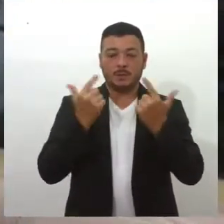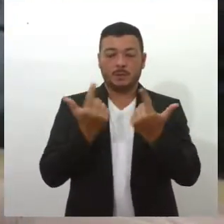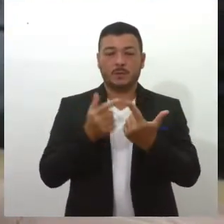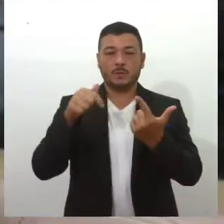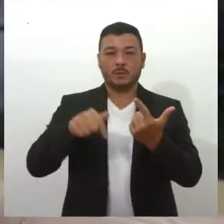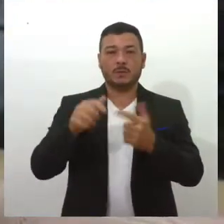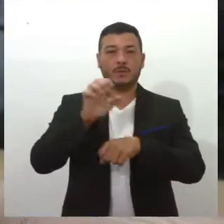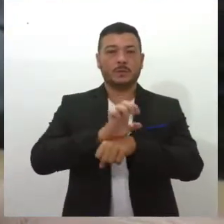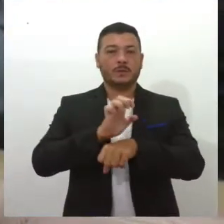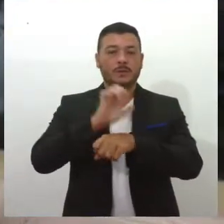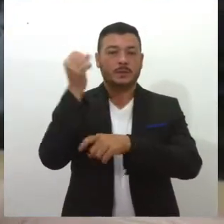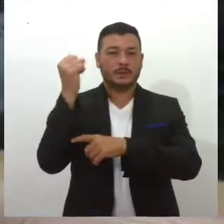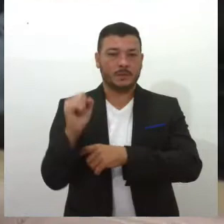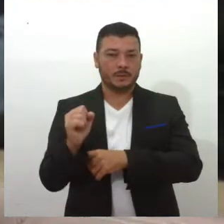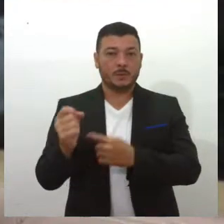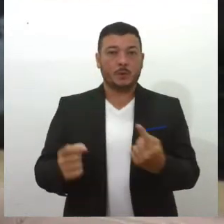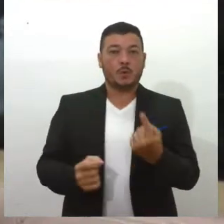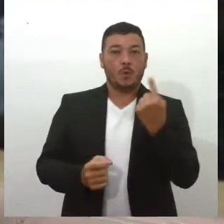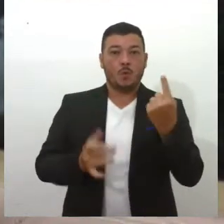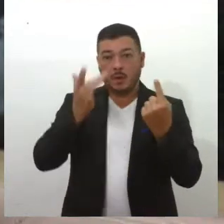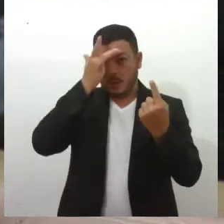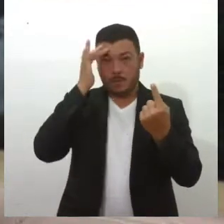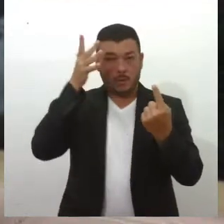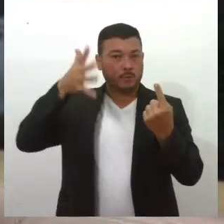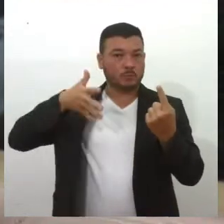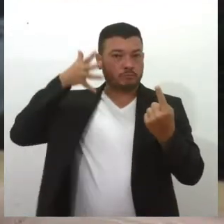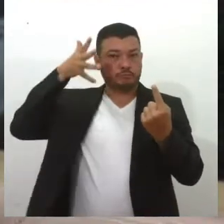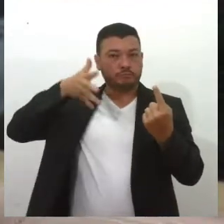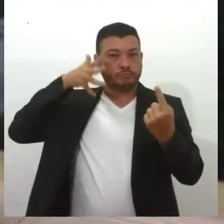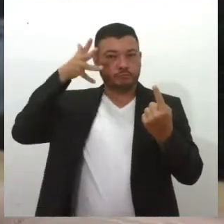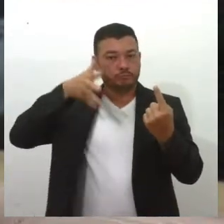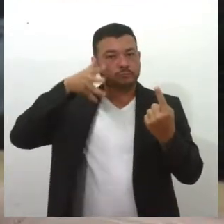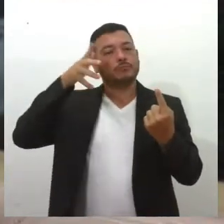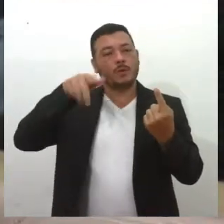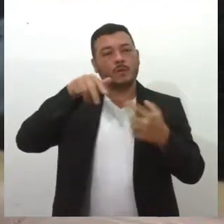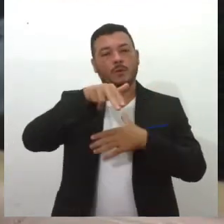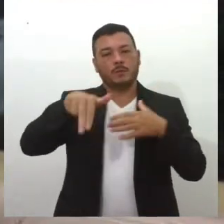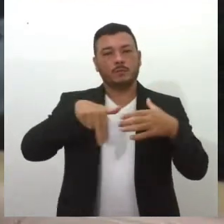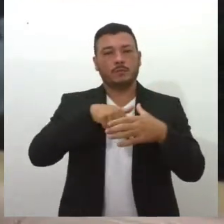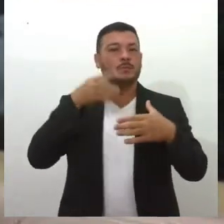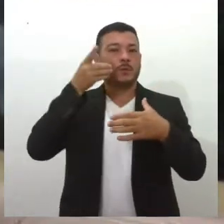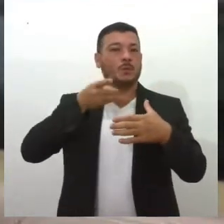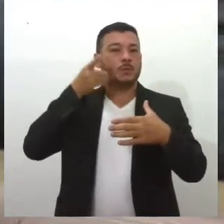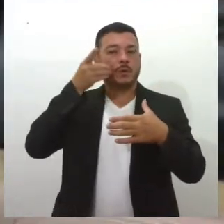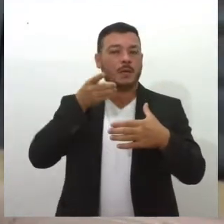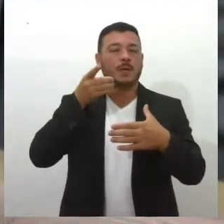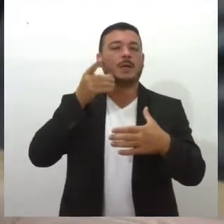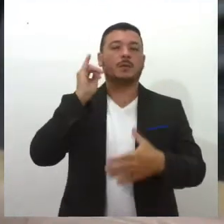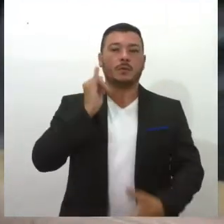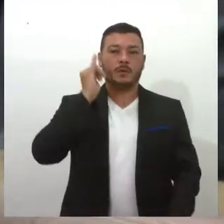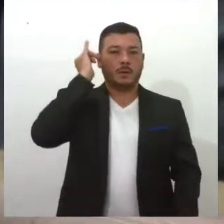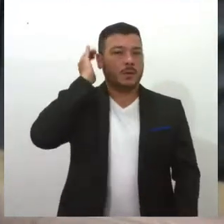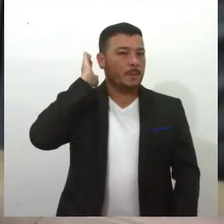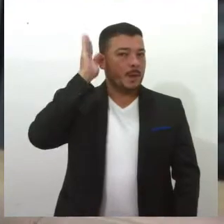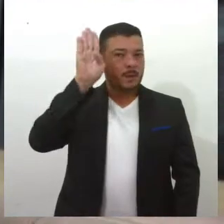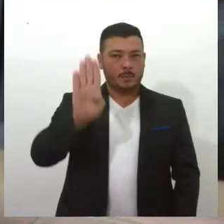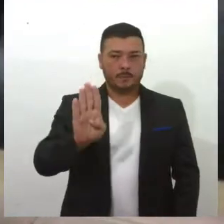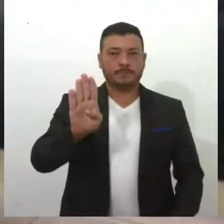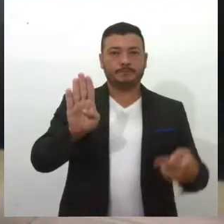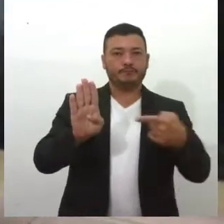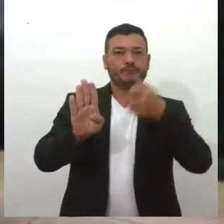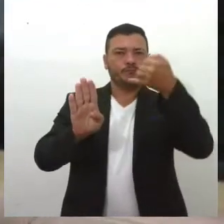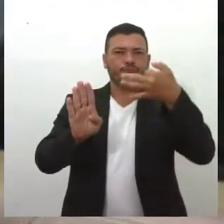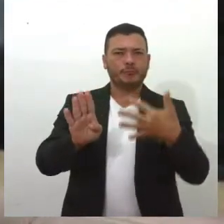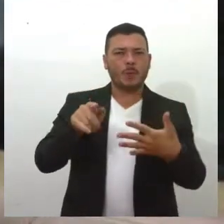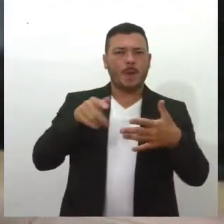Estado de Sergipe, o único orador do dia durante o pequeno expediente foi o deputado Irã Barbosa. Em seu pronunciamento, ele falou sobre a